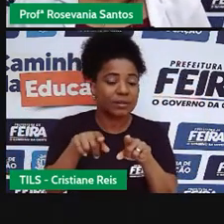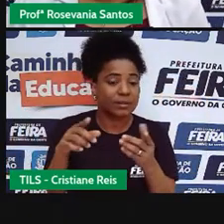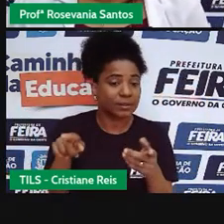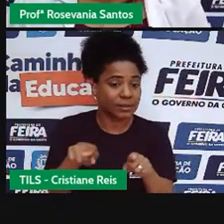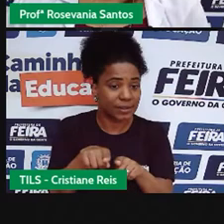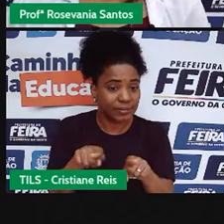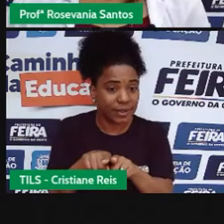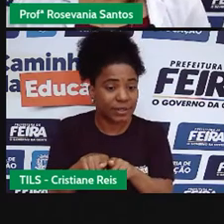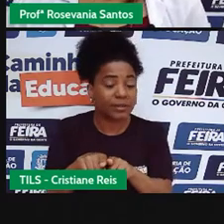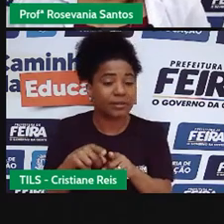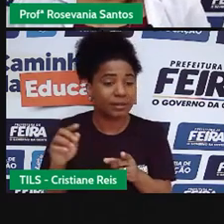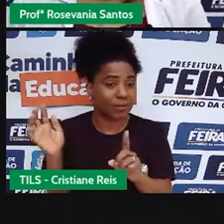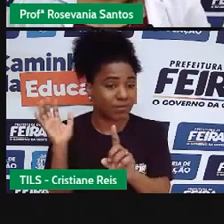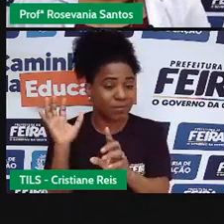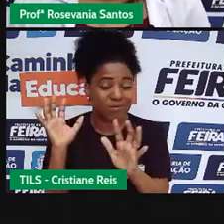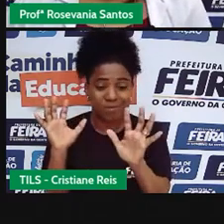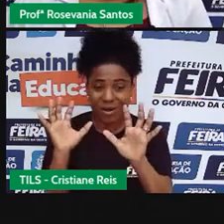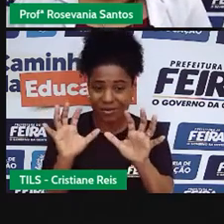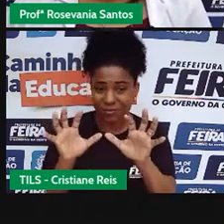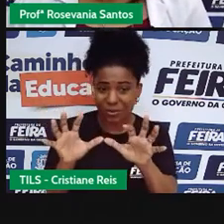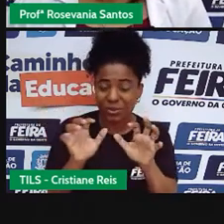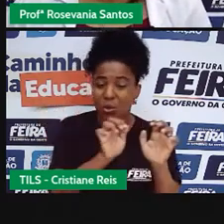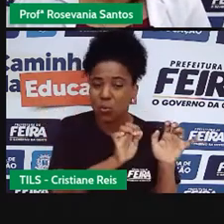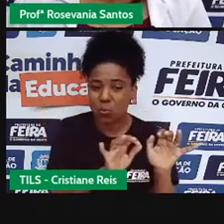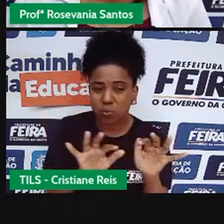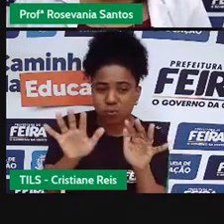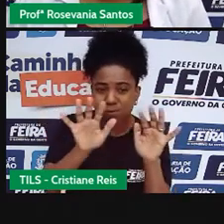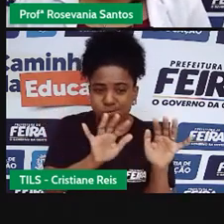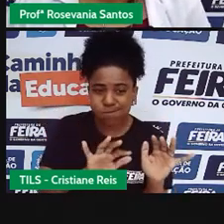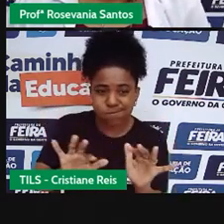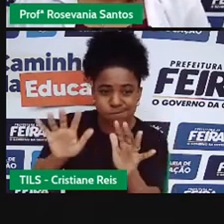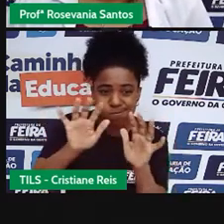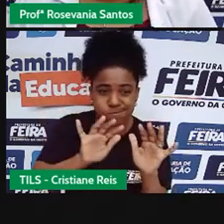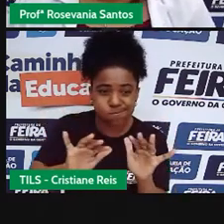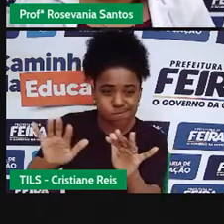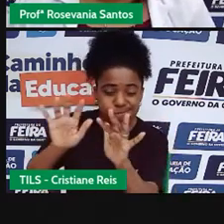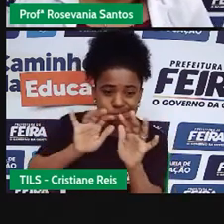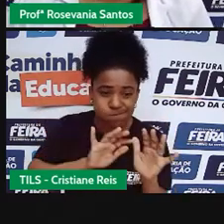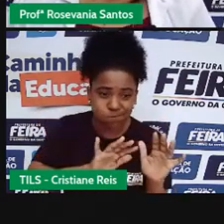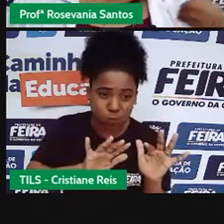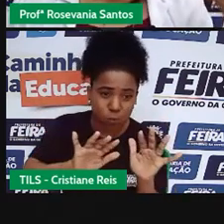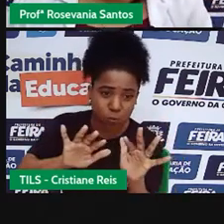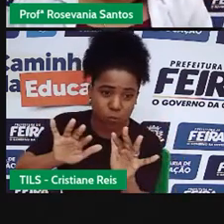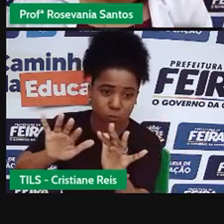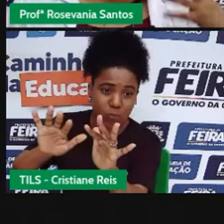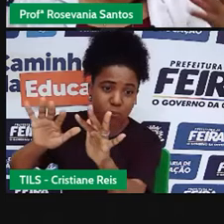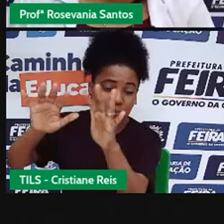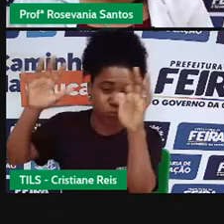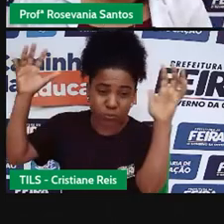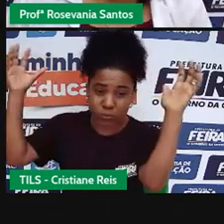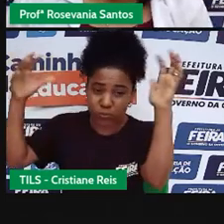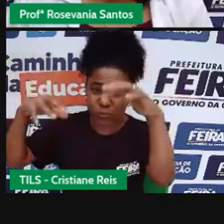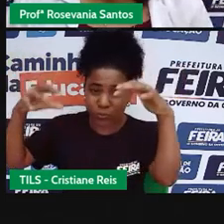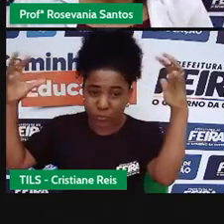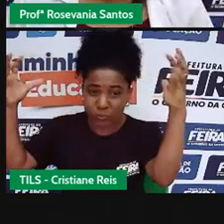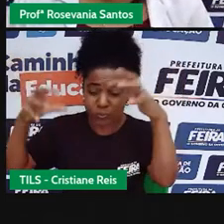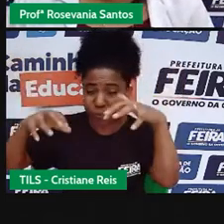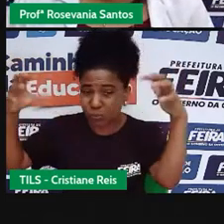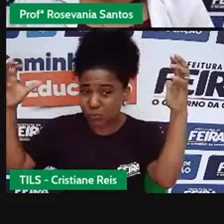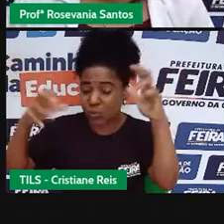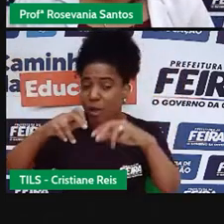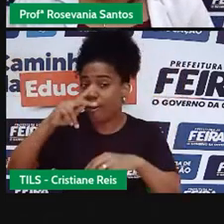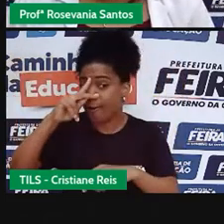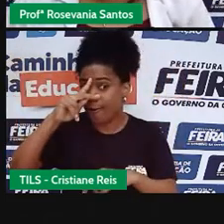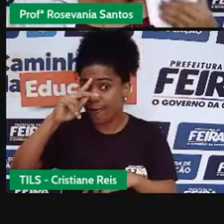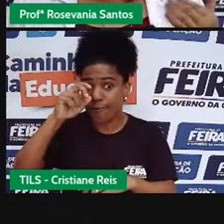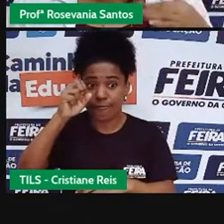né, polar atlântica que provoca chuvas. E essas chuvas, às vezes, quando vem, elas são bastante torrenciais, né?